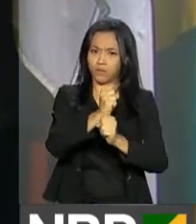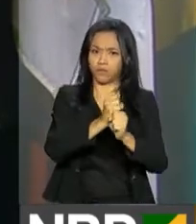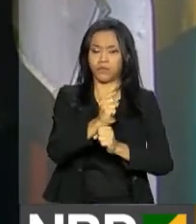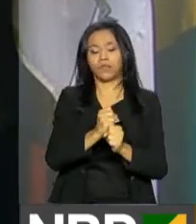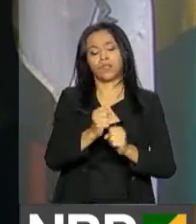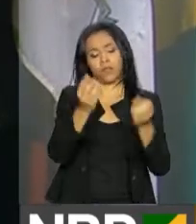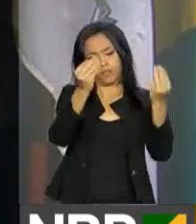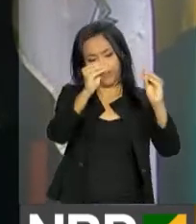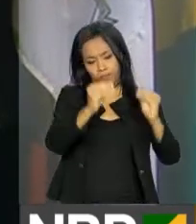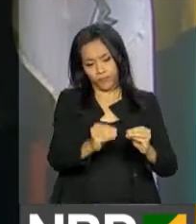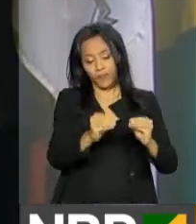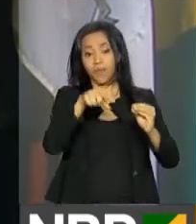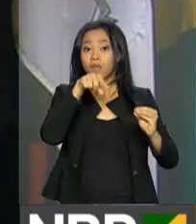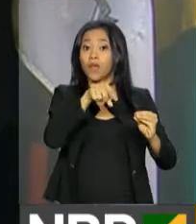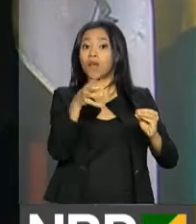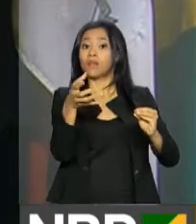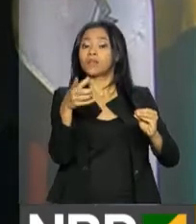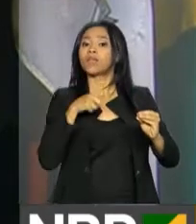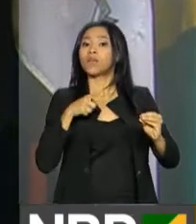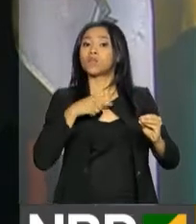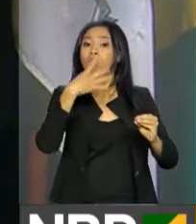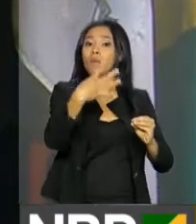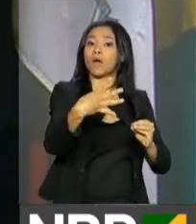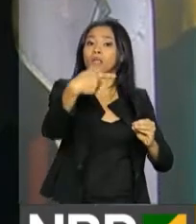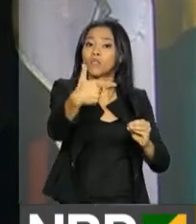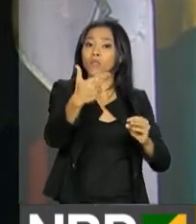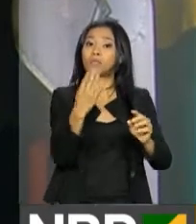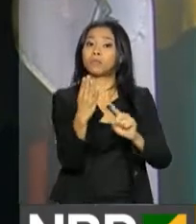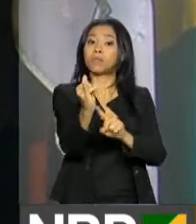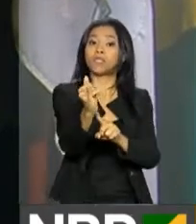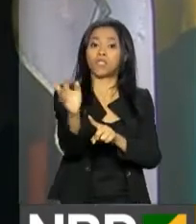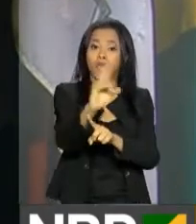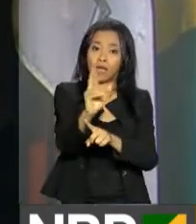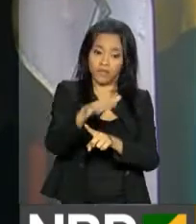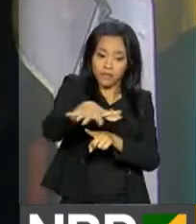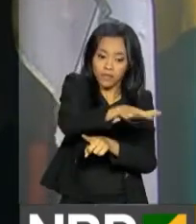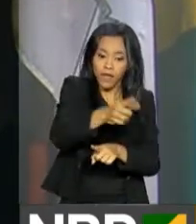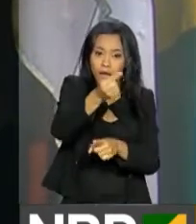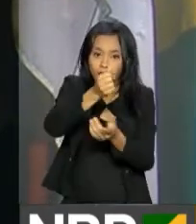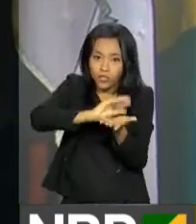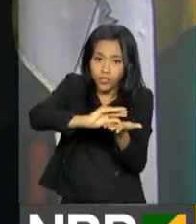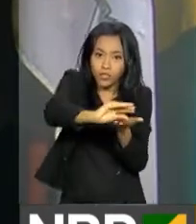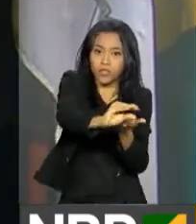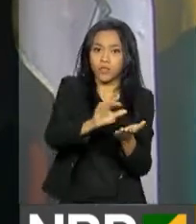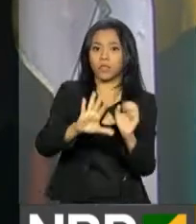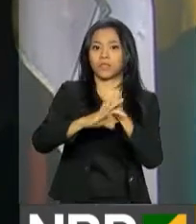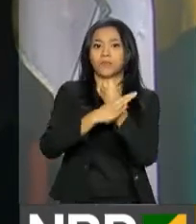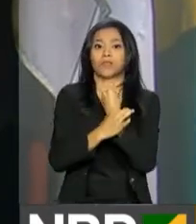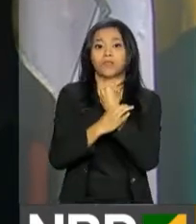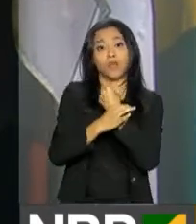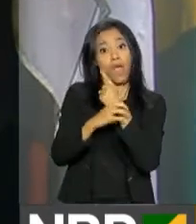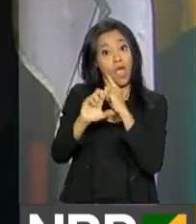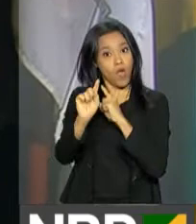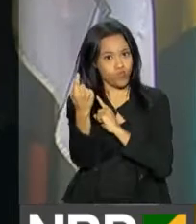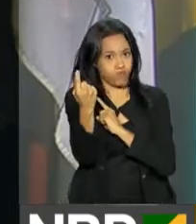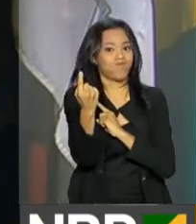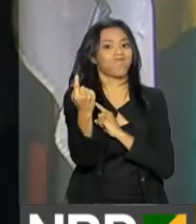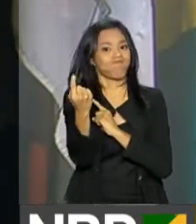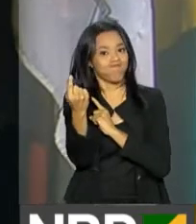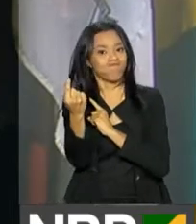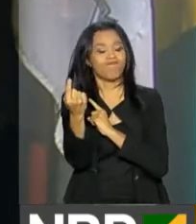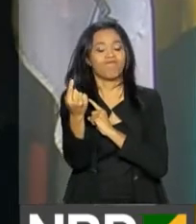ou dispor de 42 bilhões de reais para a segurança pública este é um dos pontos porque evidentemente